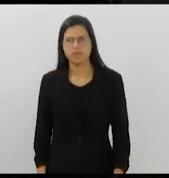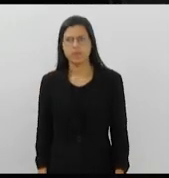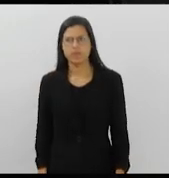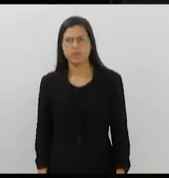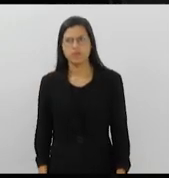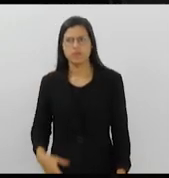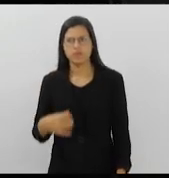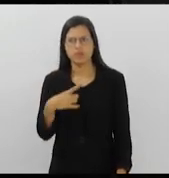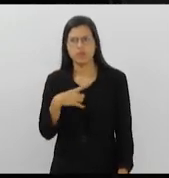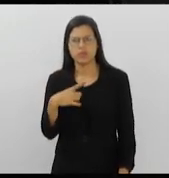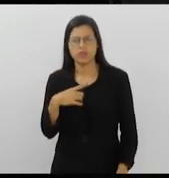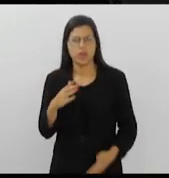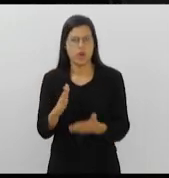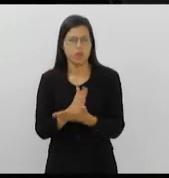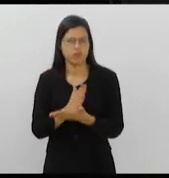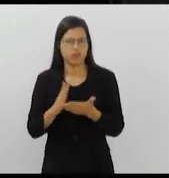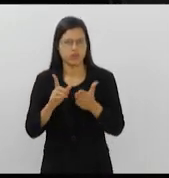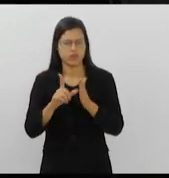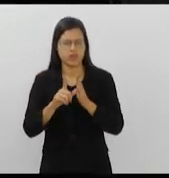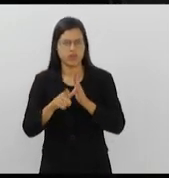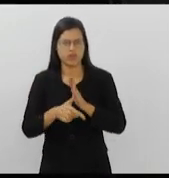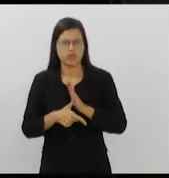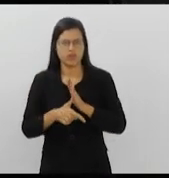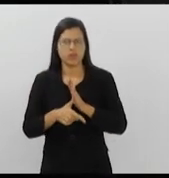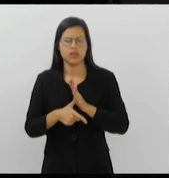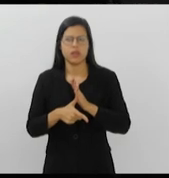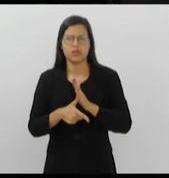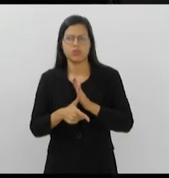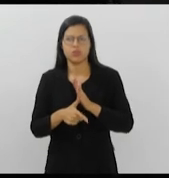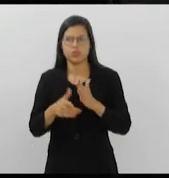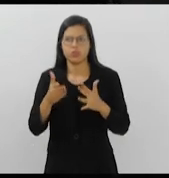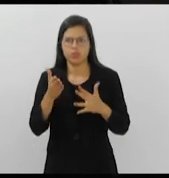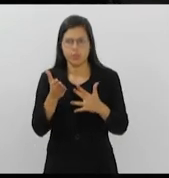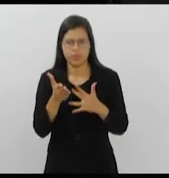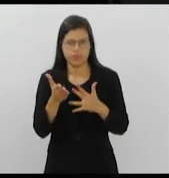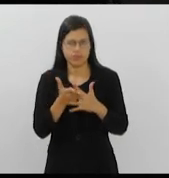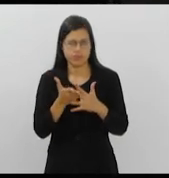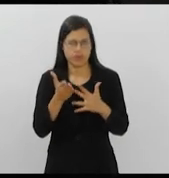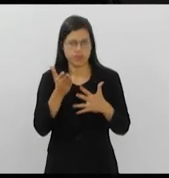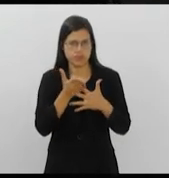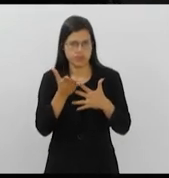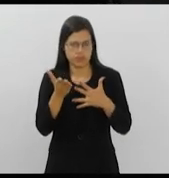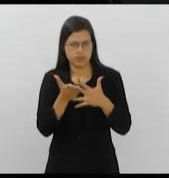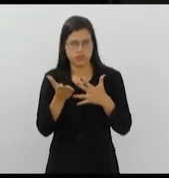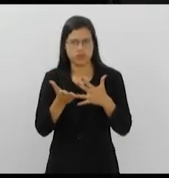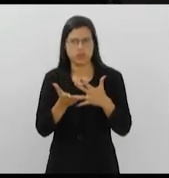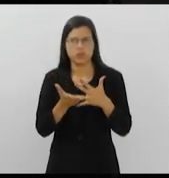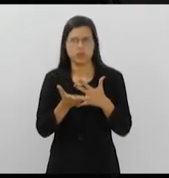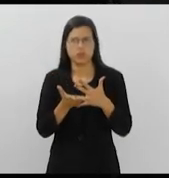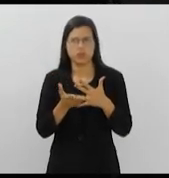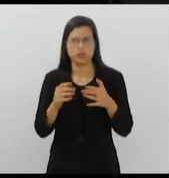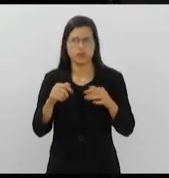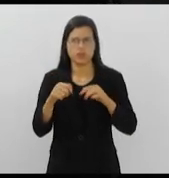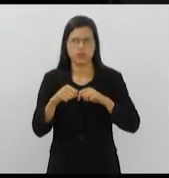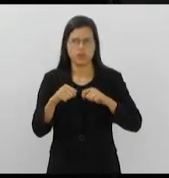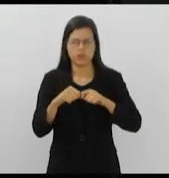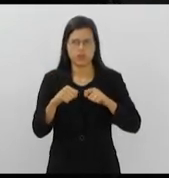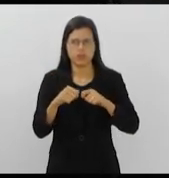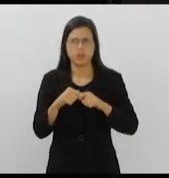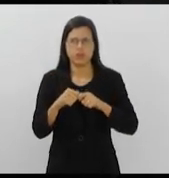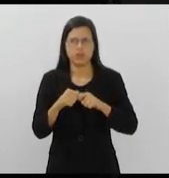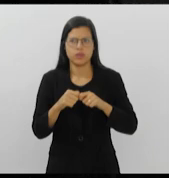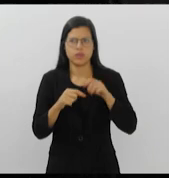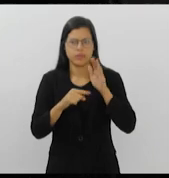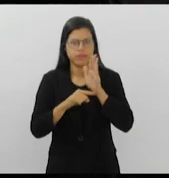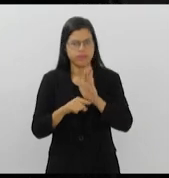Havia alguns atrasos, havia algumas parcelas de uma pactuação que foi feita para